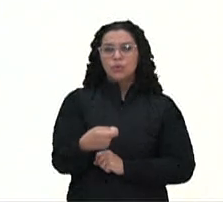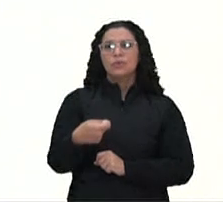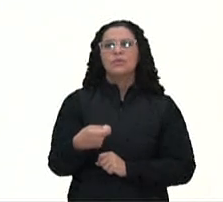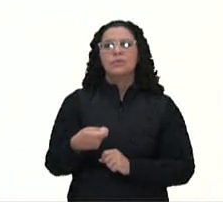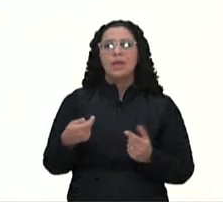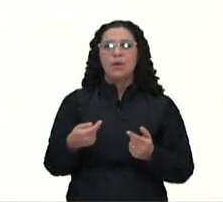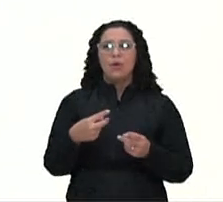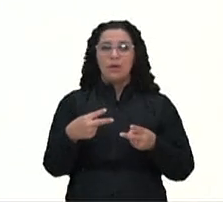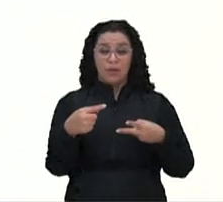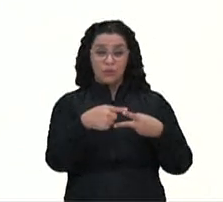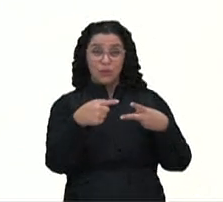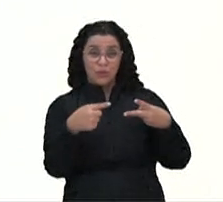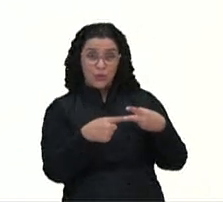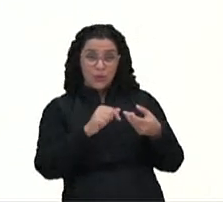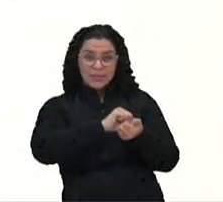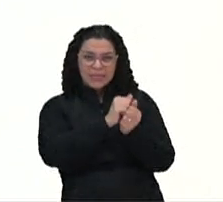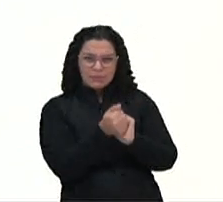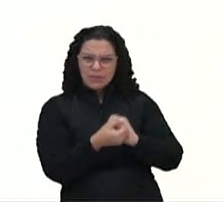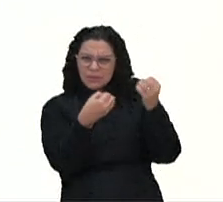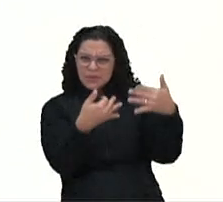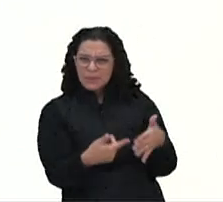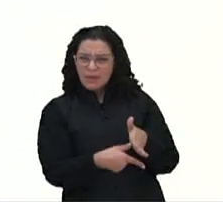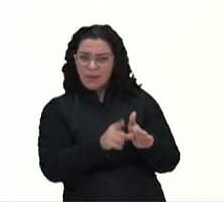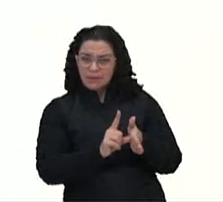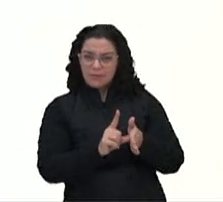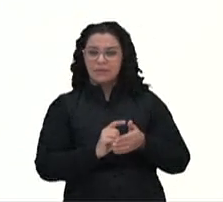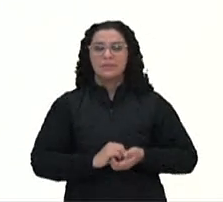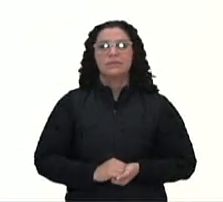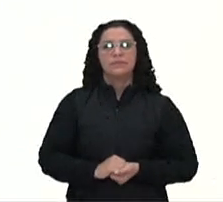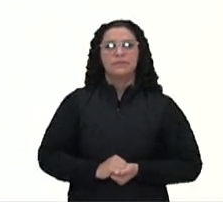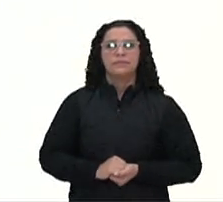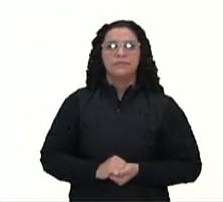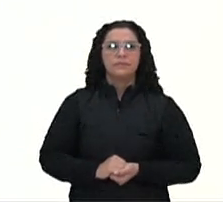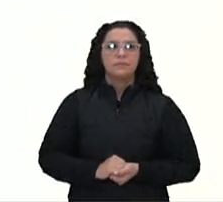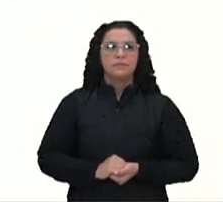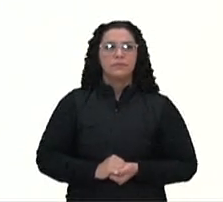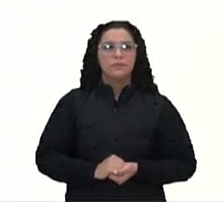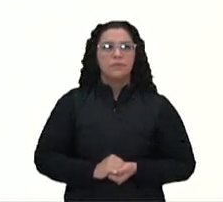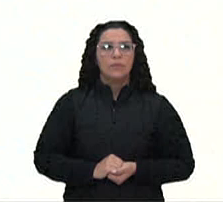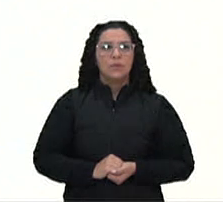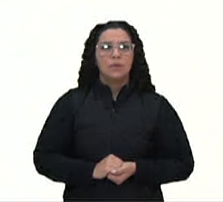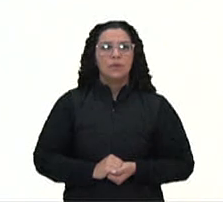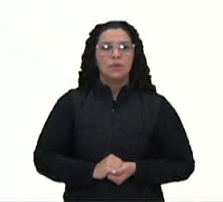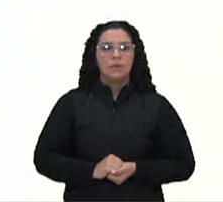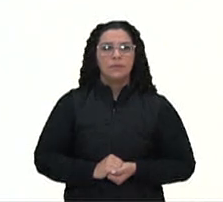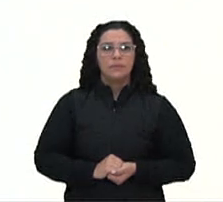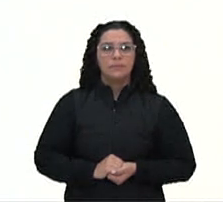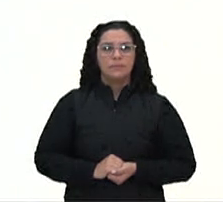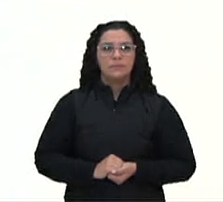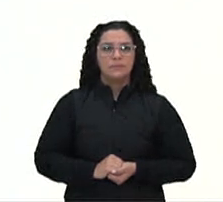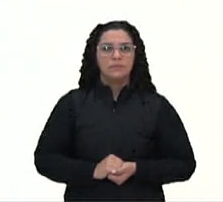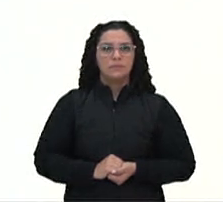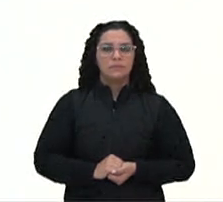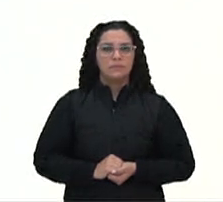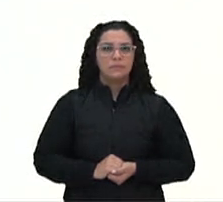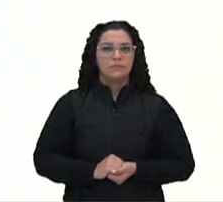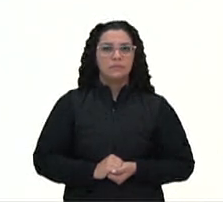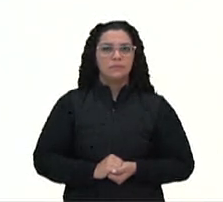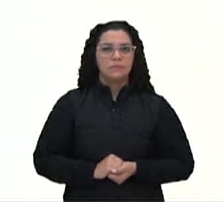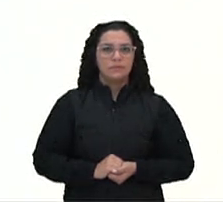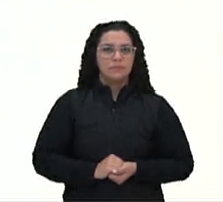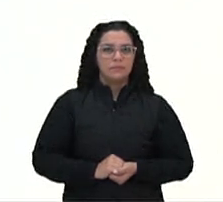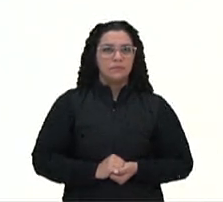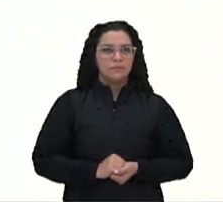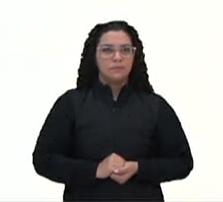sobre aqueles outros dois esportes que a gente conversou. Number one, o número um diz assim, olha. One of the elephant polo rules is